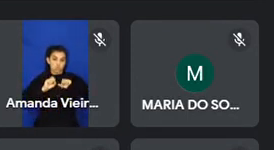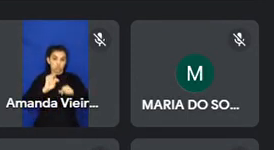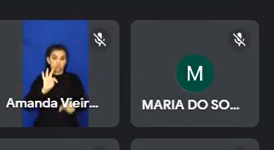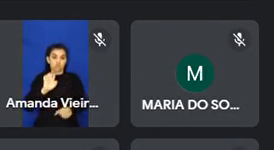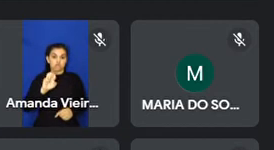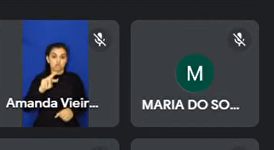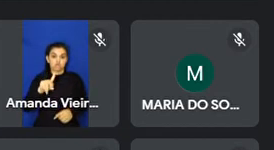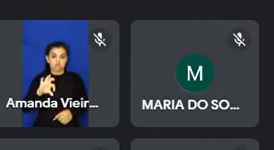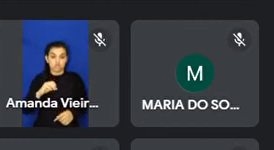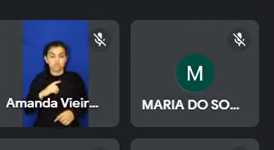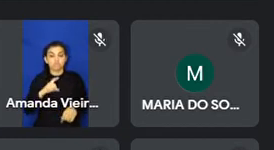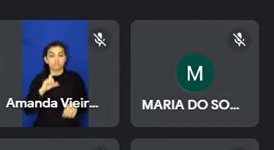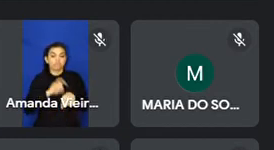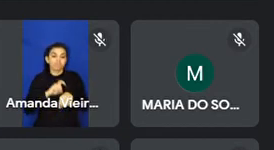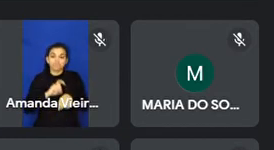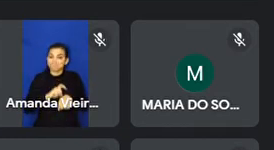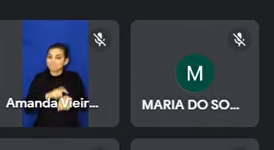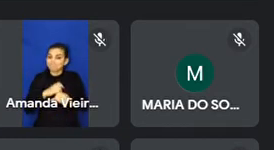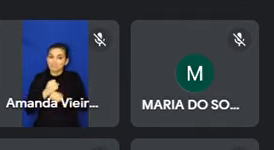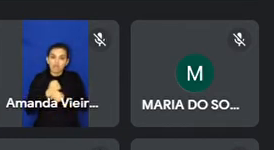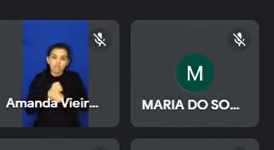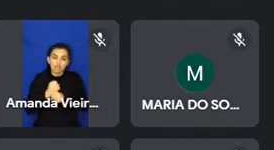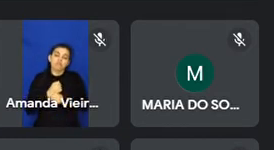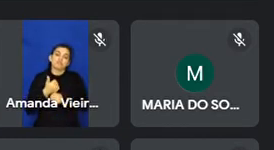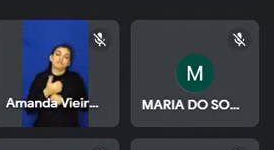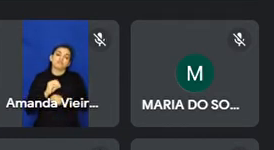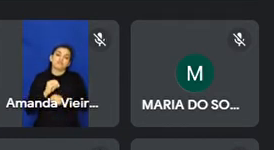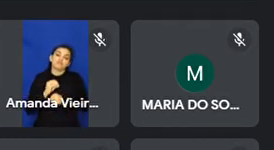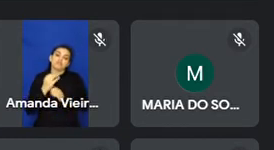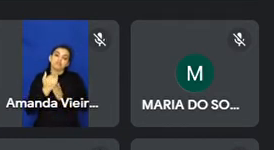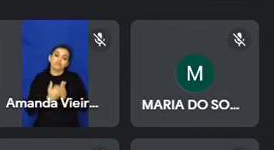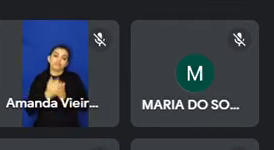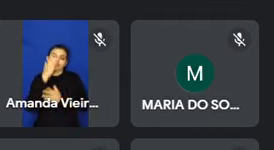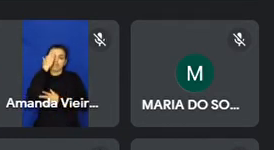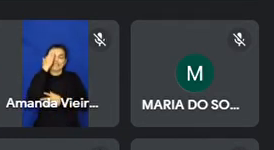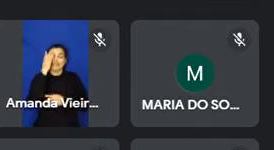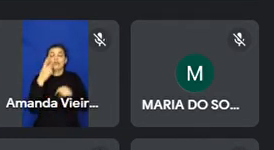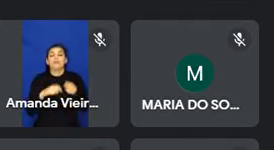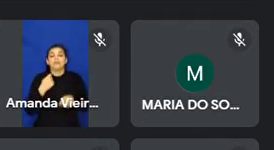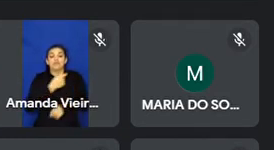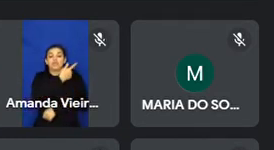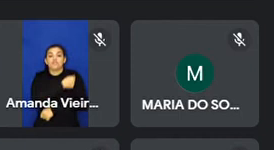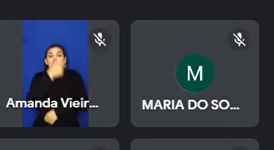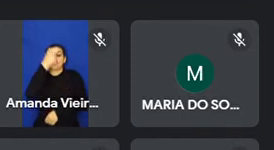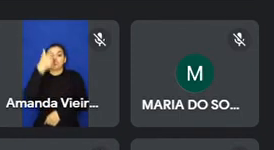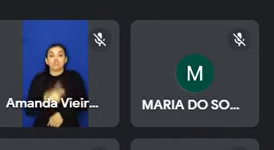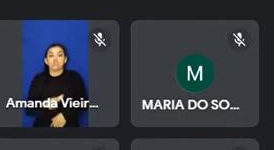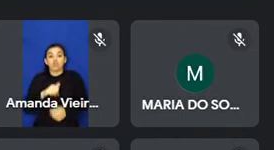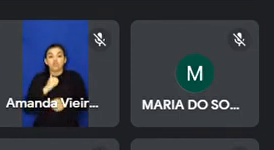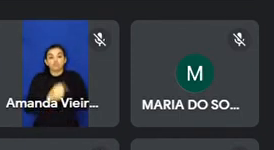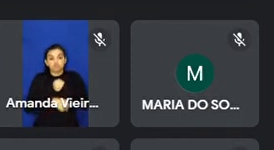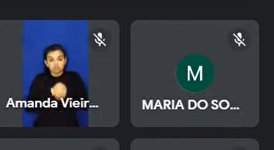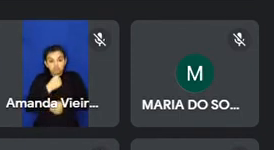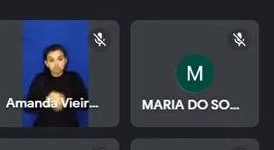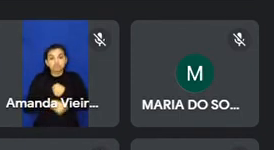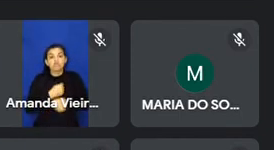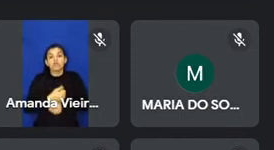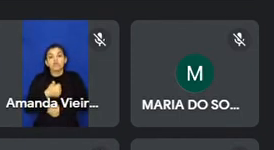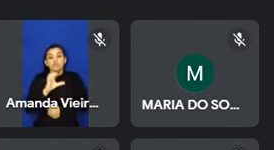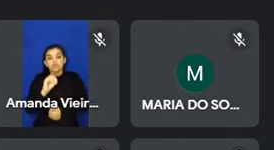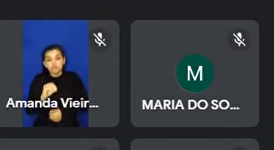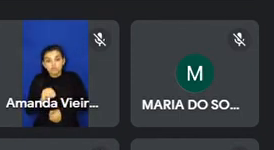Então, são raríssimas exceções. O intuito de se fazer o reforço a cada 10 anos é só para ter uma